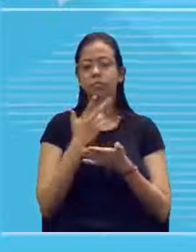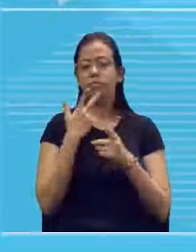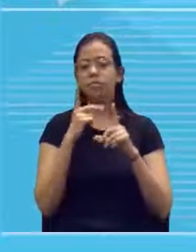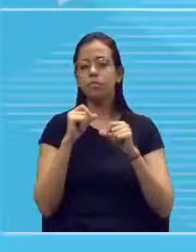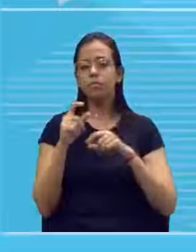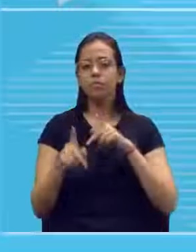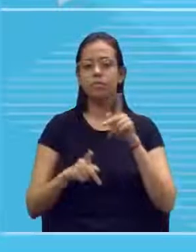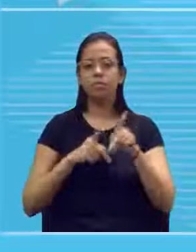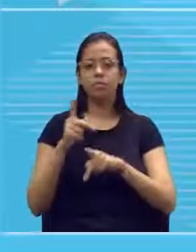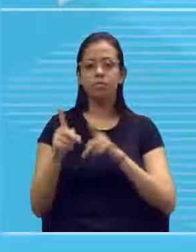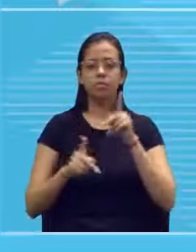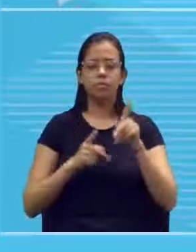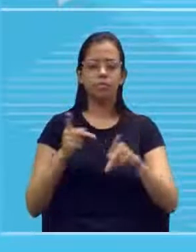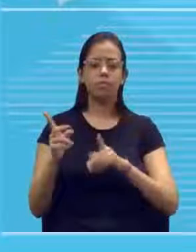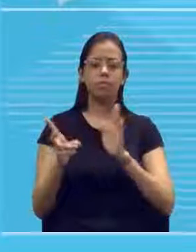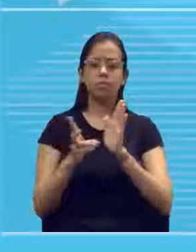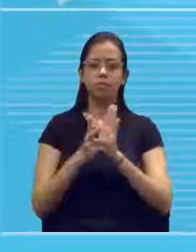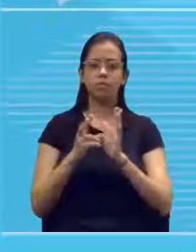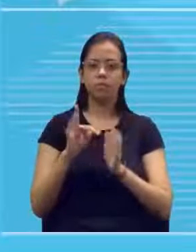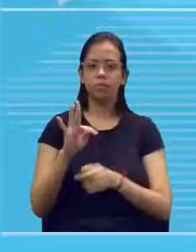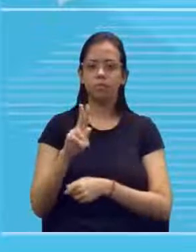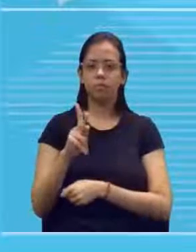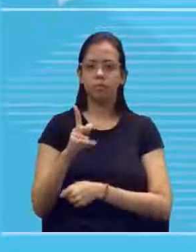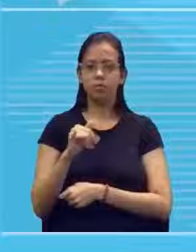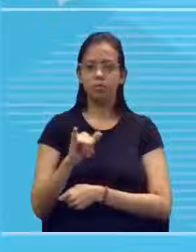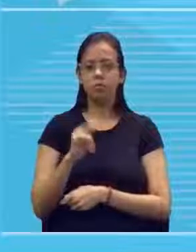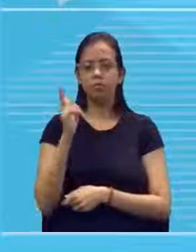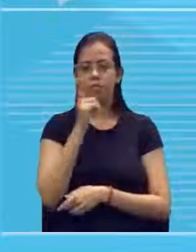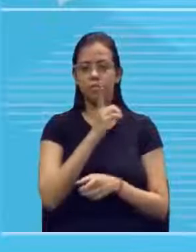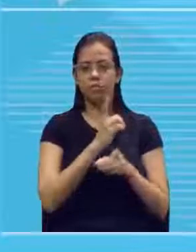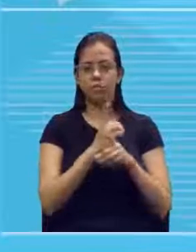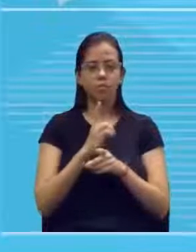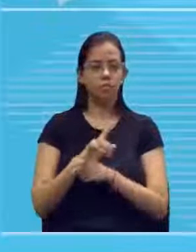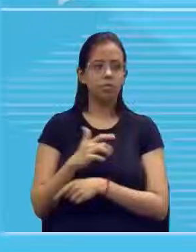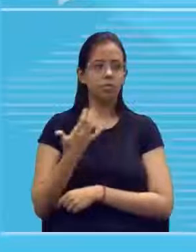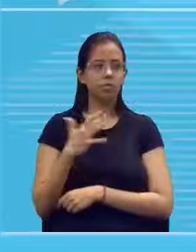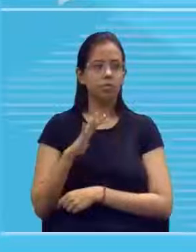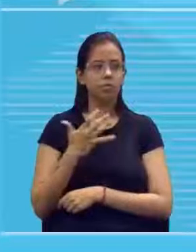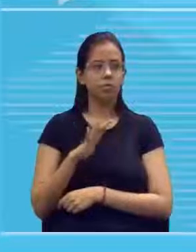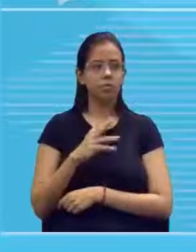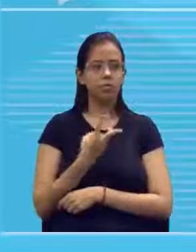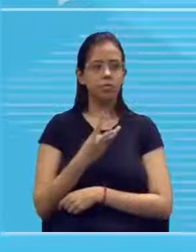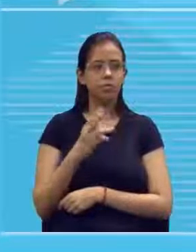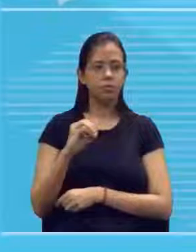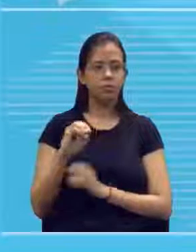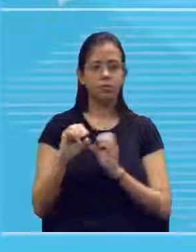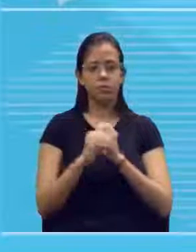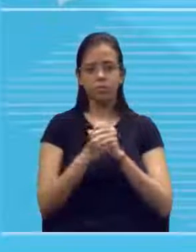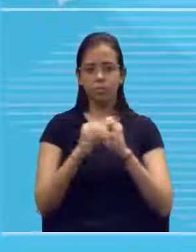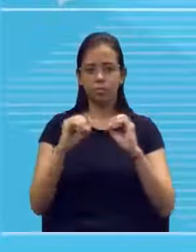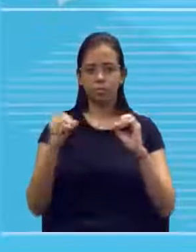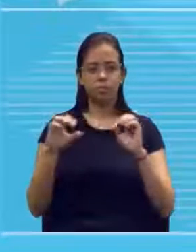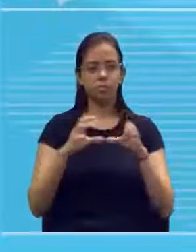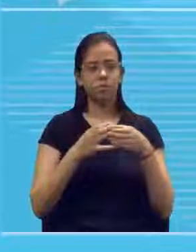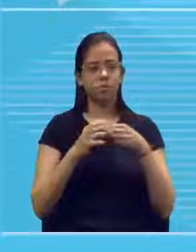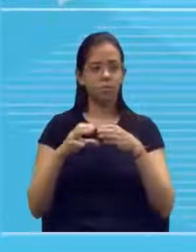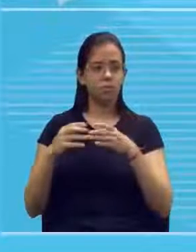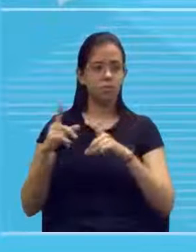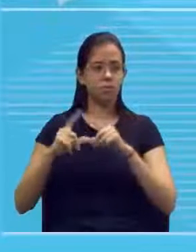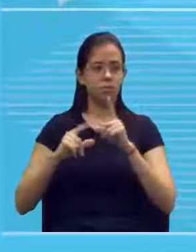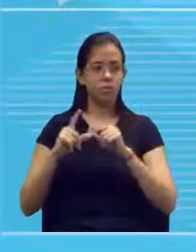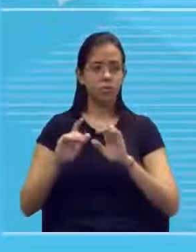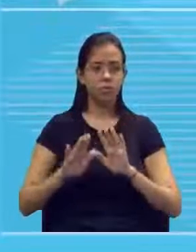Tupi Tupinambá identificavam a cerca de 30 com é nóis na